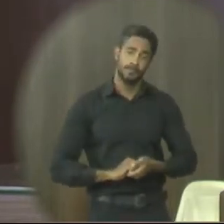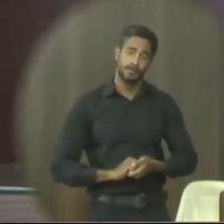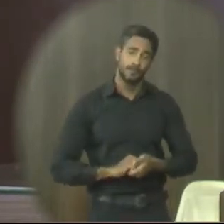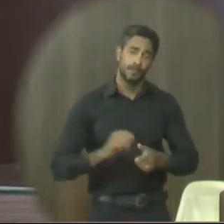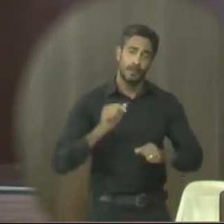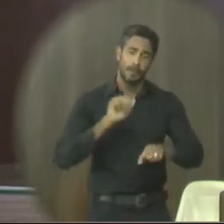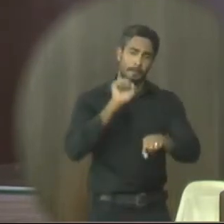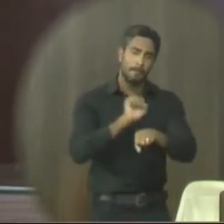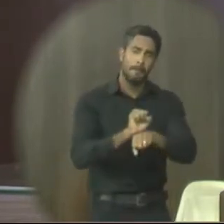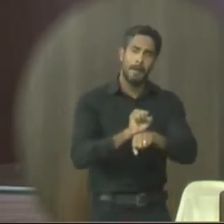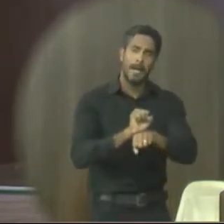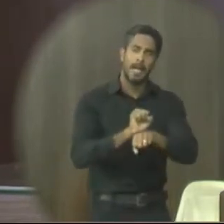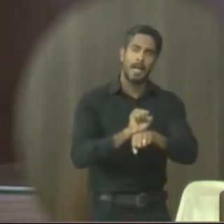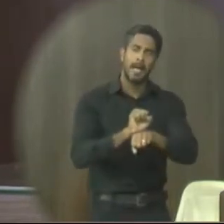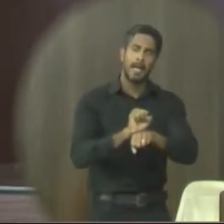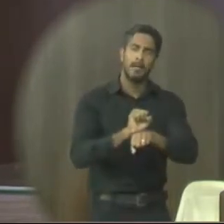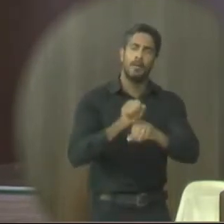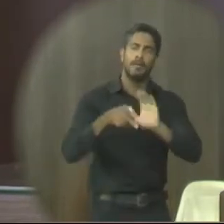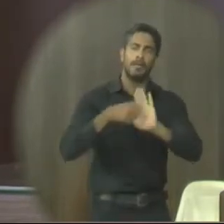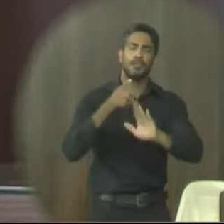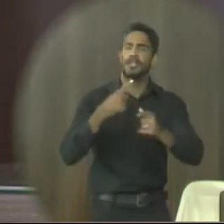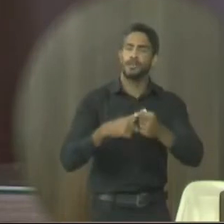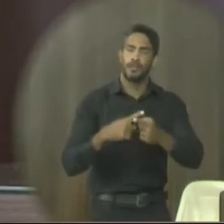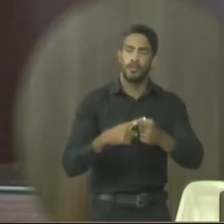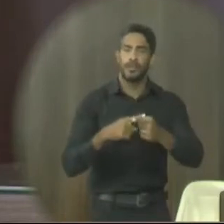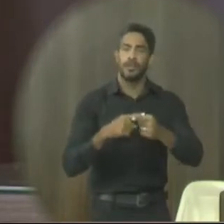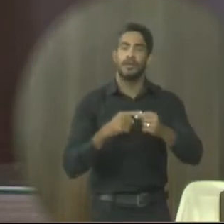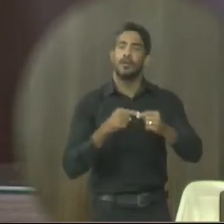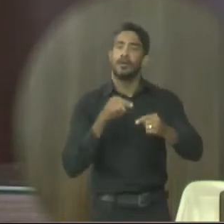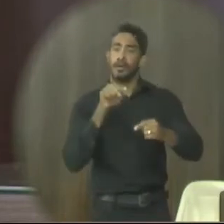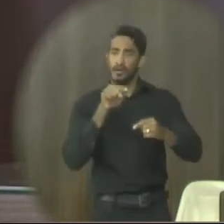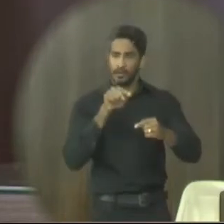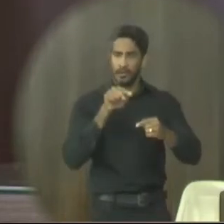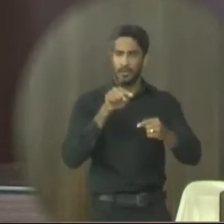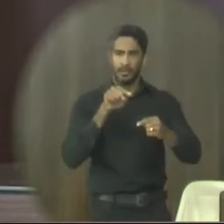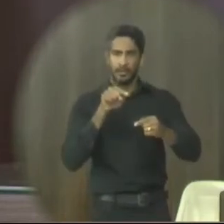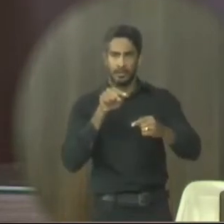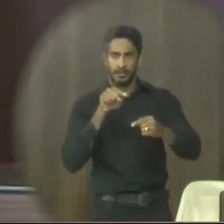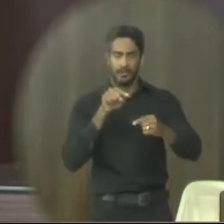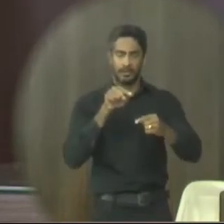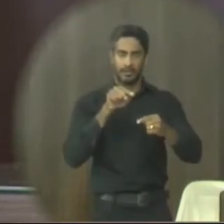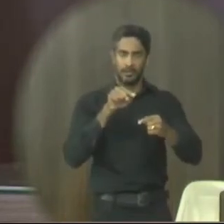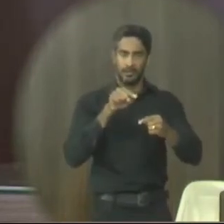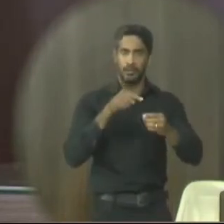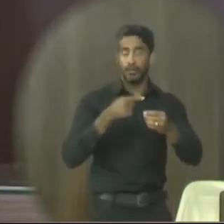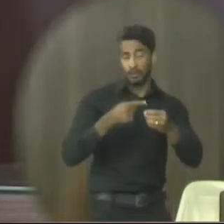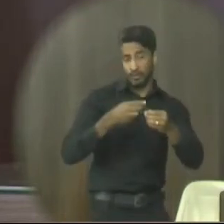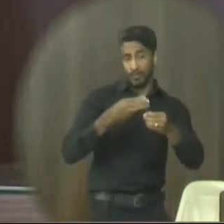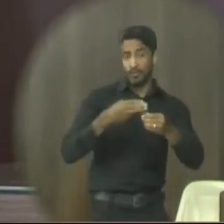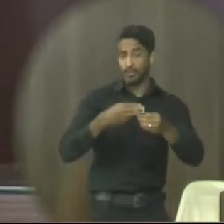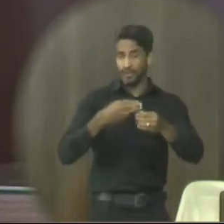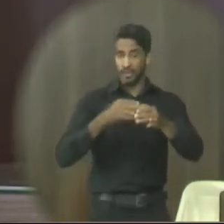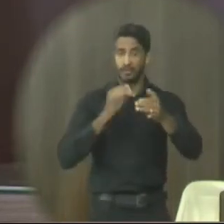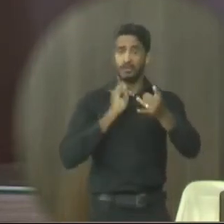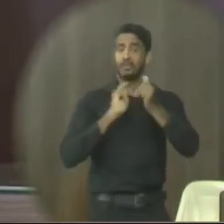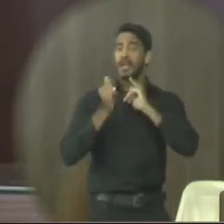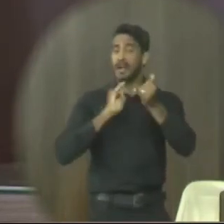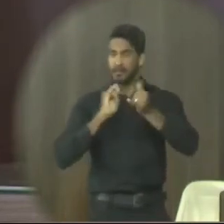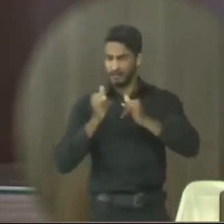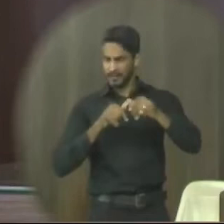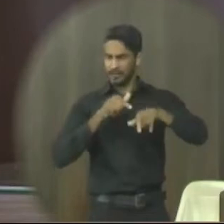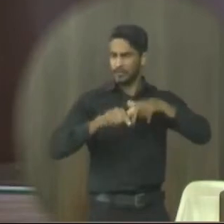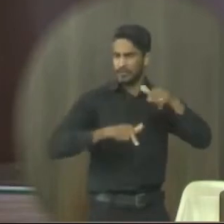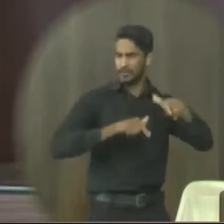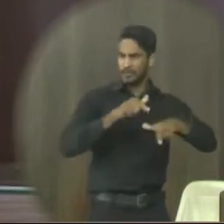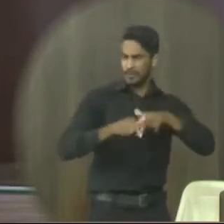Razões do veto. Do cumprimento pelo município dos princípios da publicidade e eficiência no